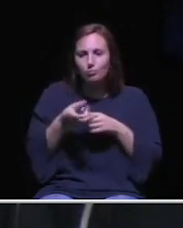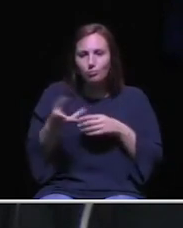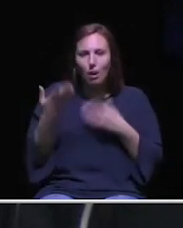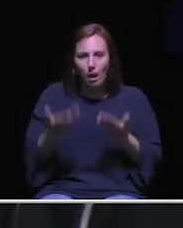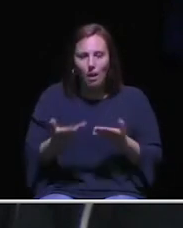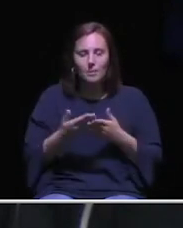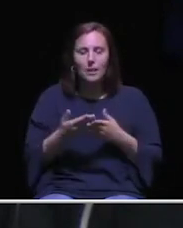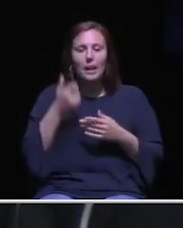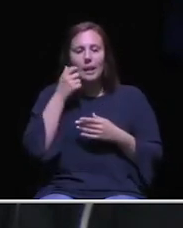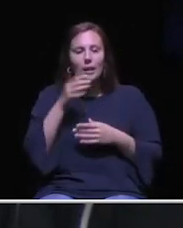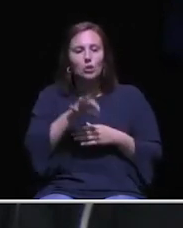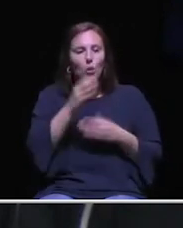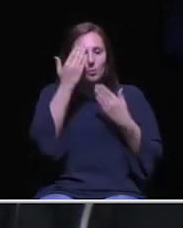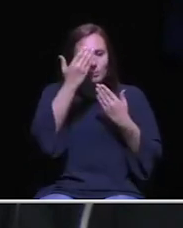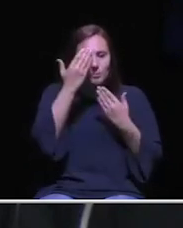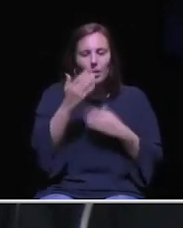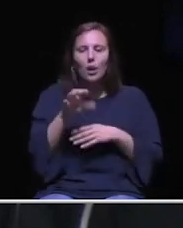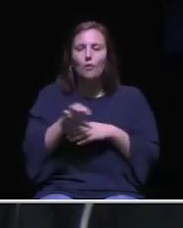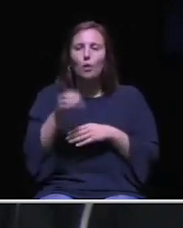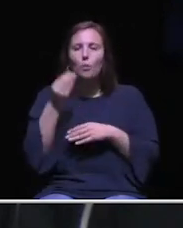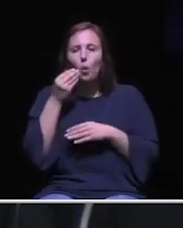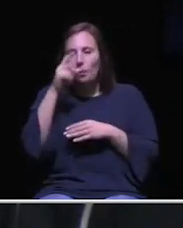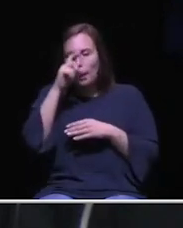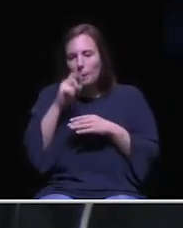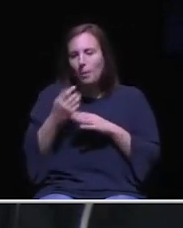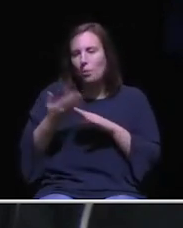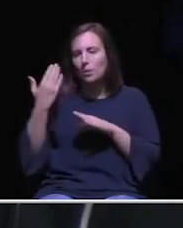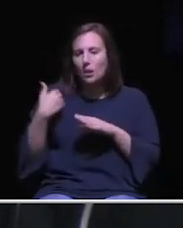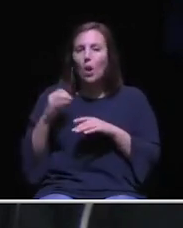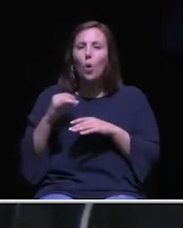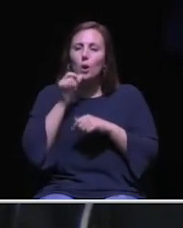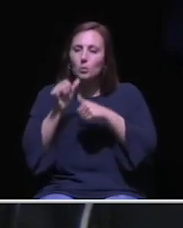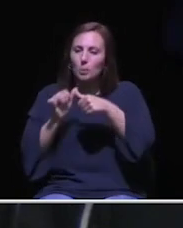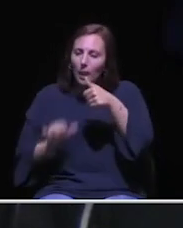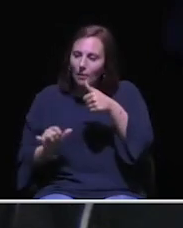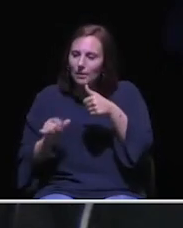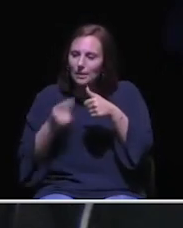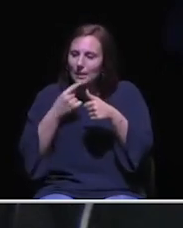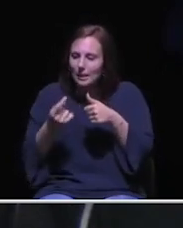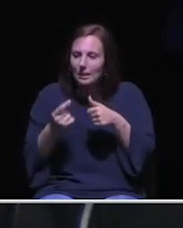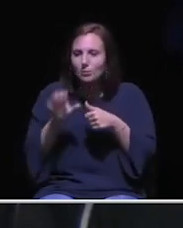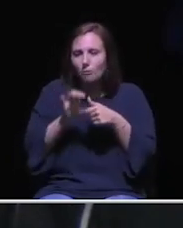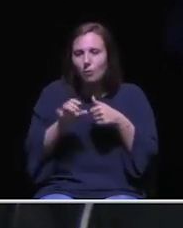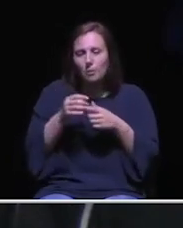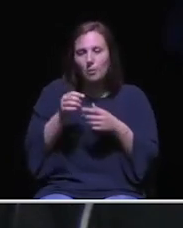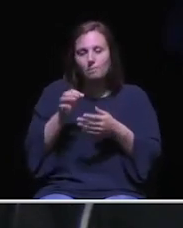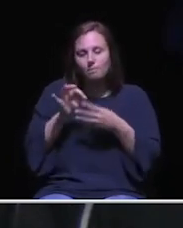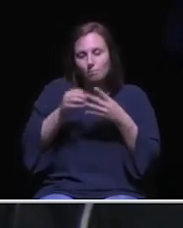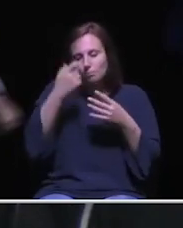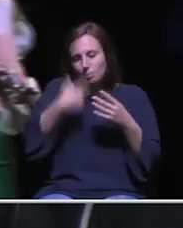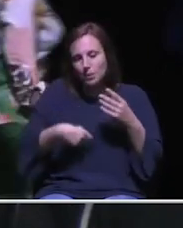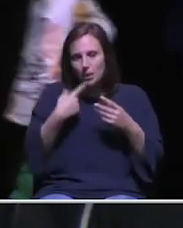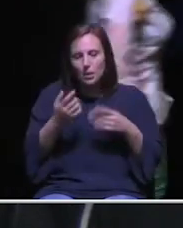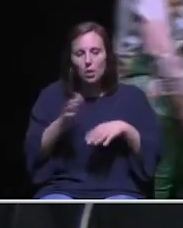escolhemos homenagear, a forma como lembramos o passado ou as palavras que usamos dizem muito sobre quem hoje somos. Lisboa, como cidade